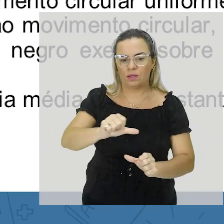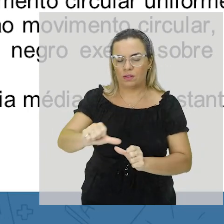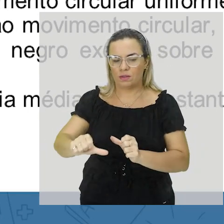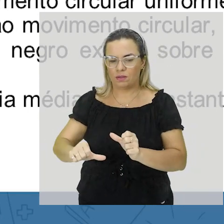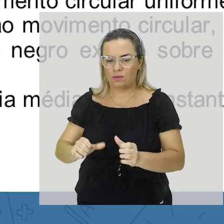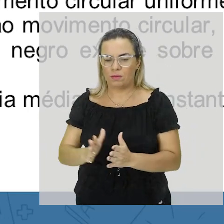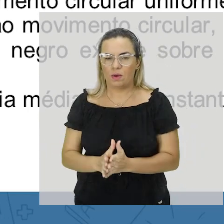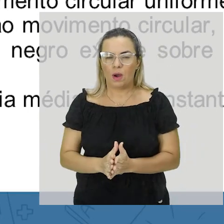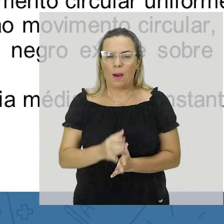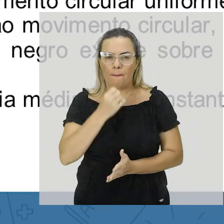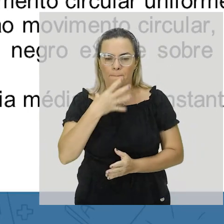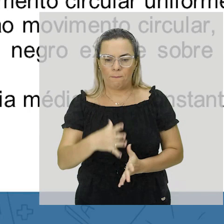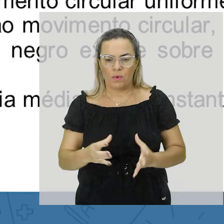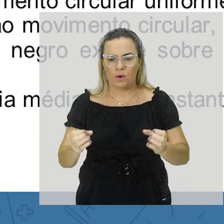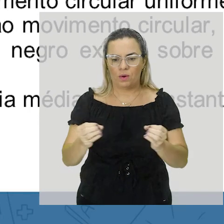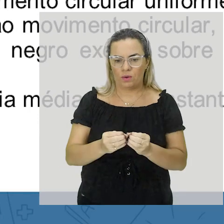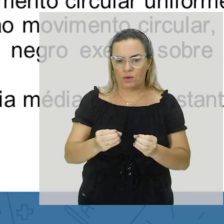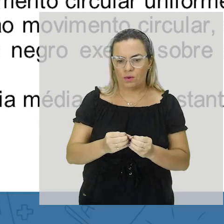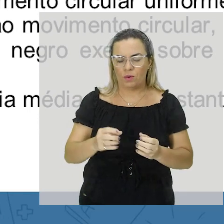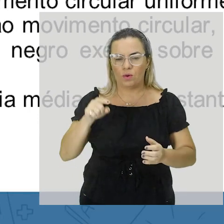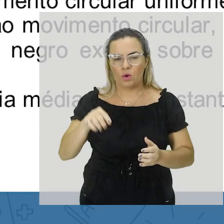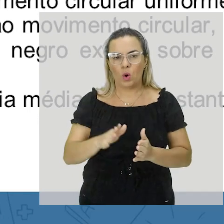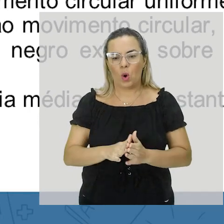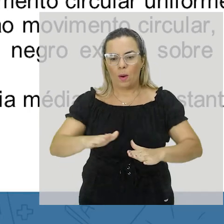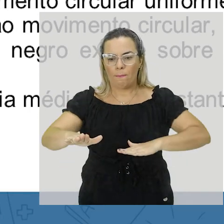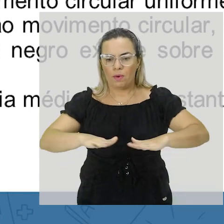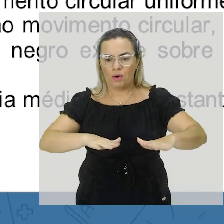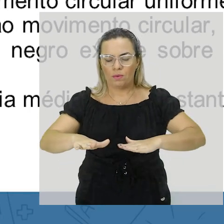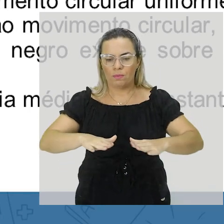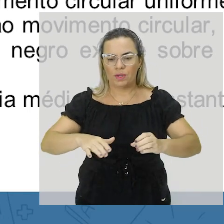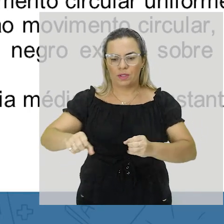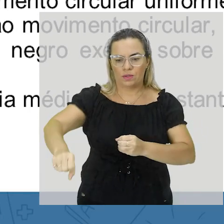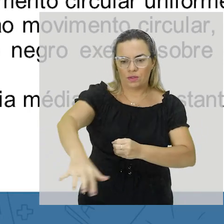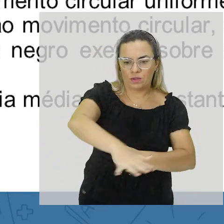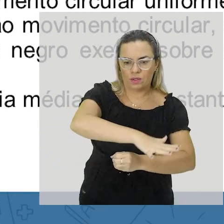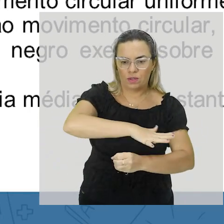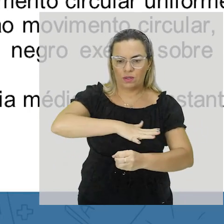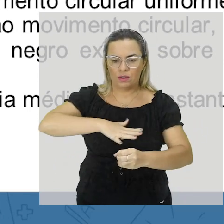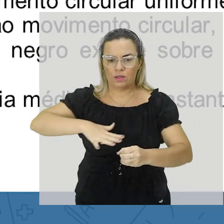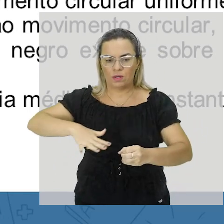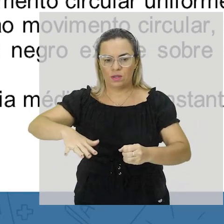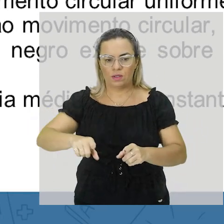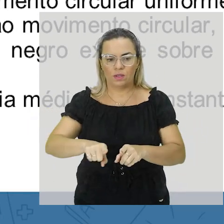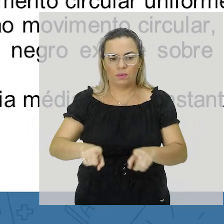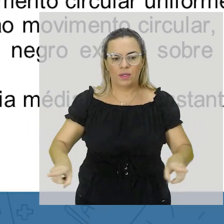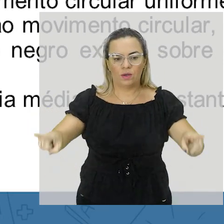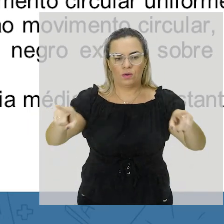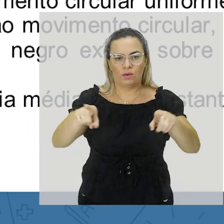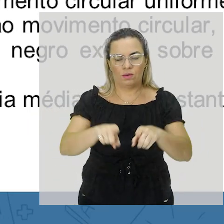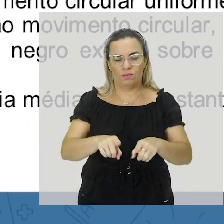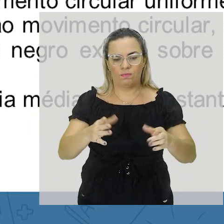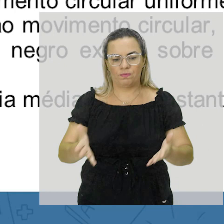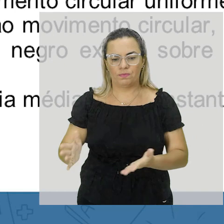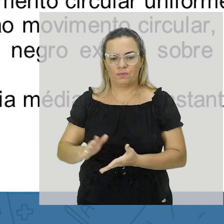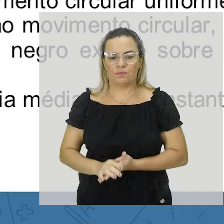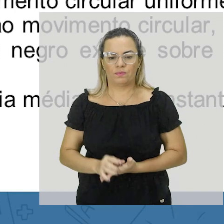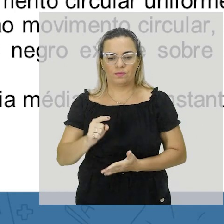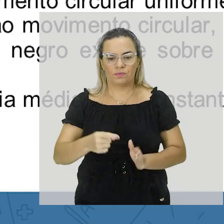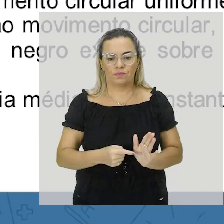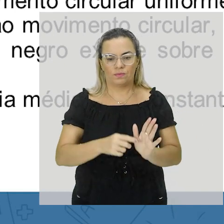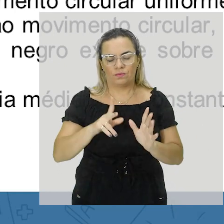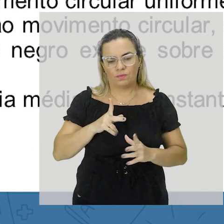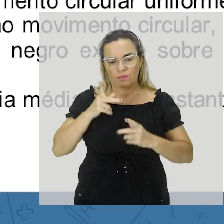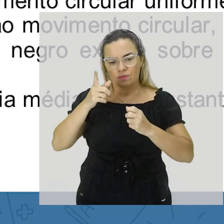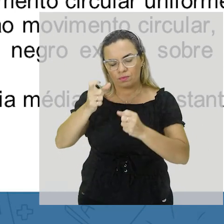Nessa situação, considere que a força resultante devido ao movimento circular é igual, em magnitude,